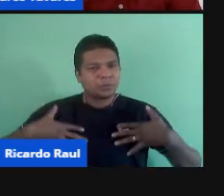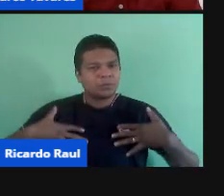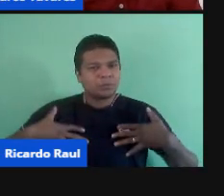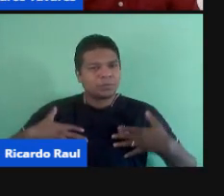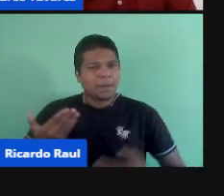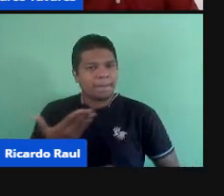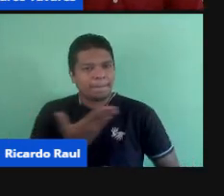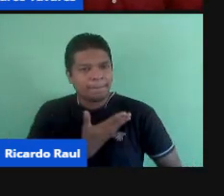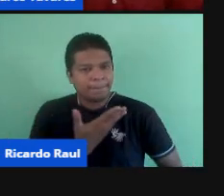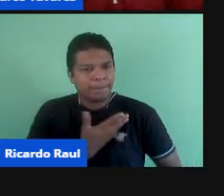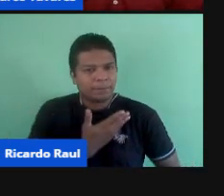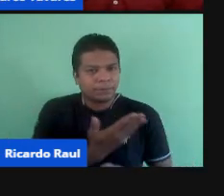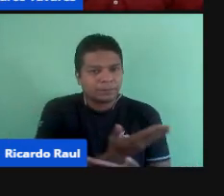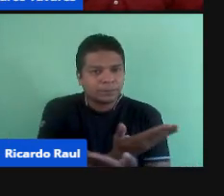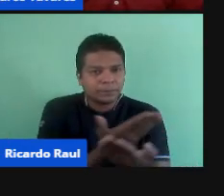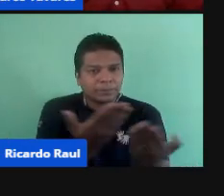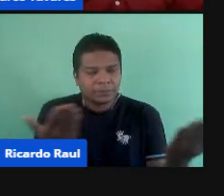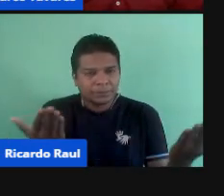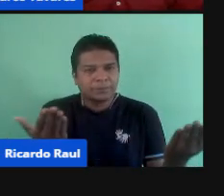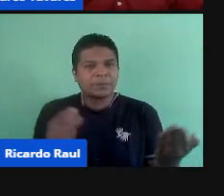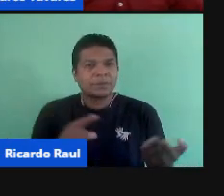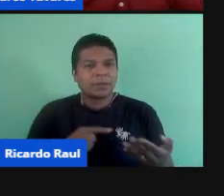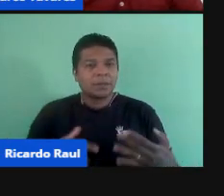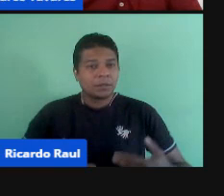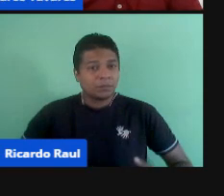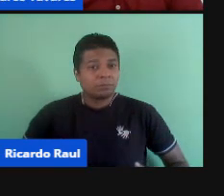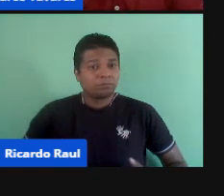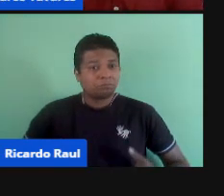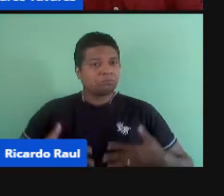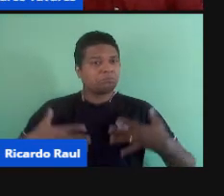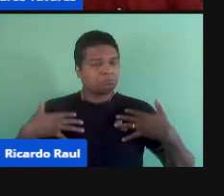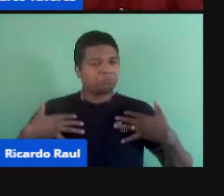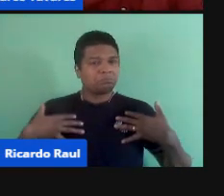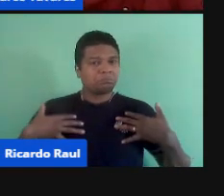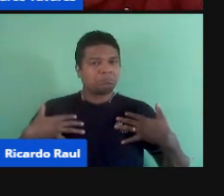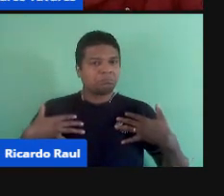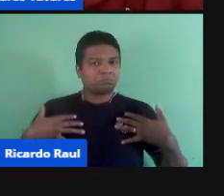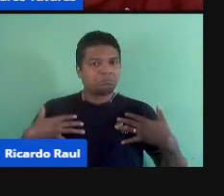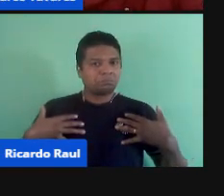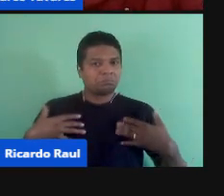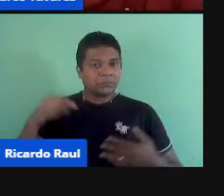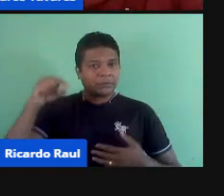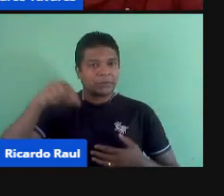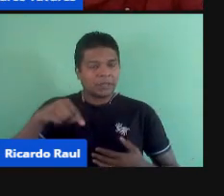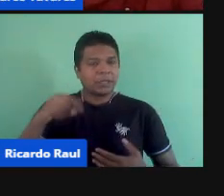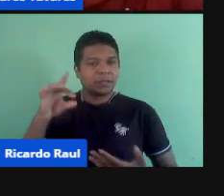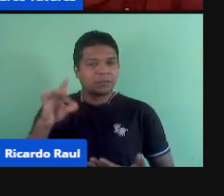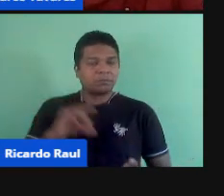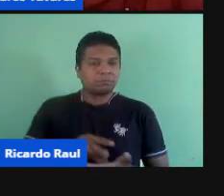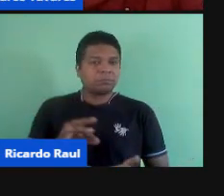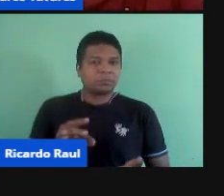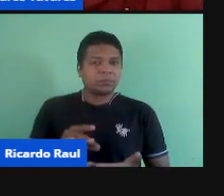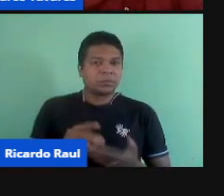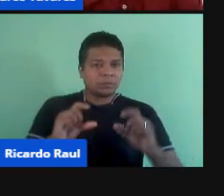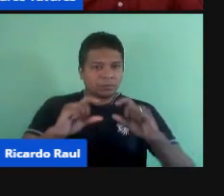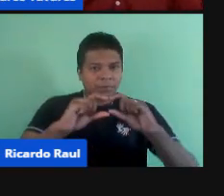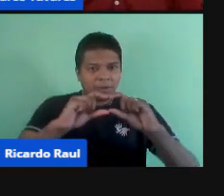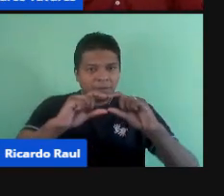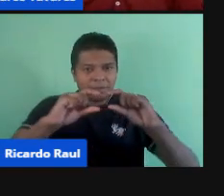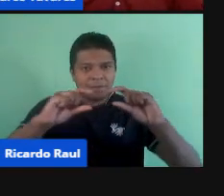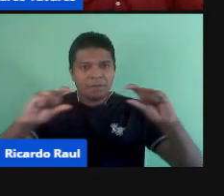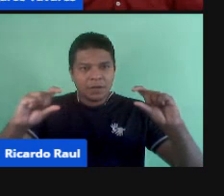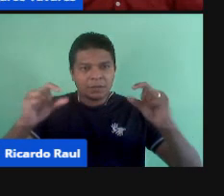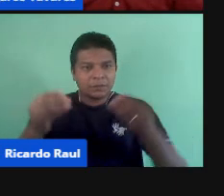vocês, tenho orgulho de fazer parte disso, né? E deixo uma frase